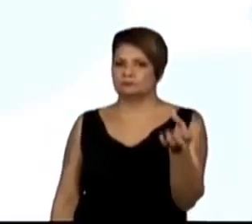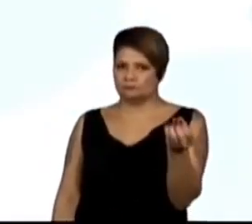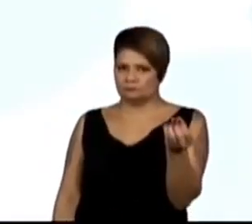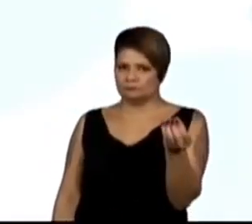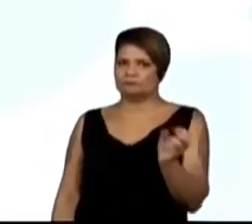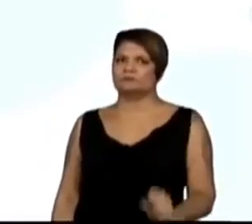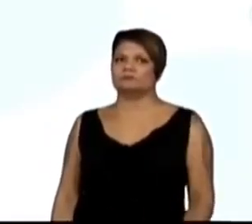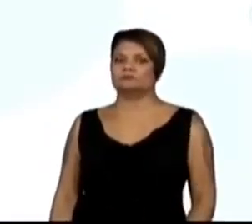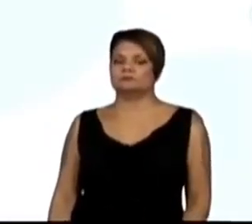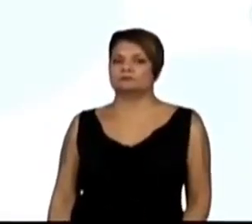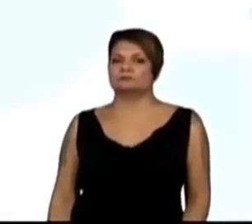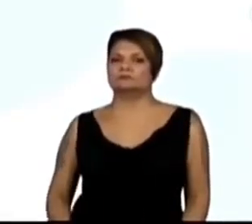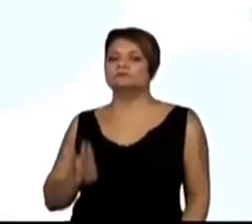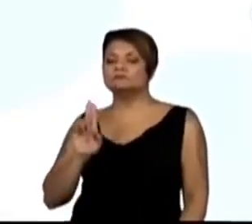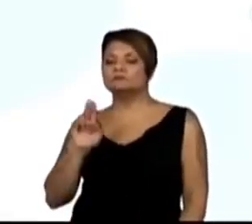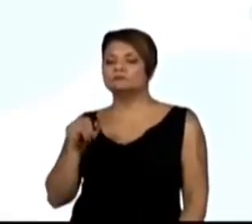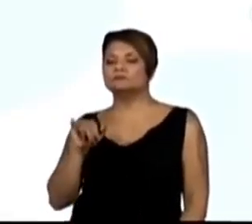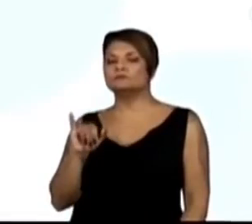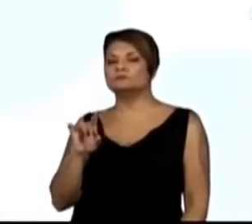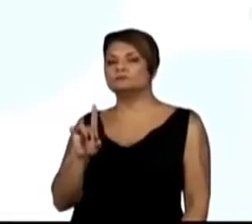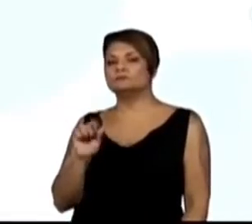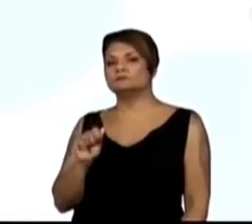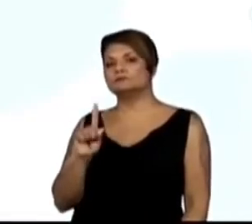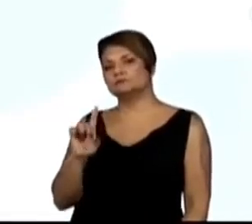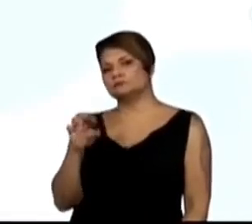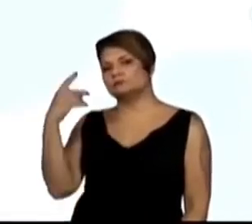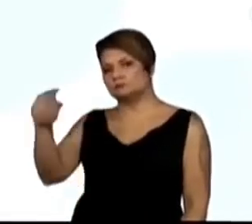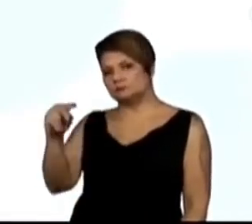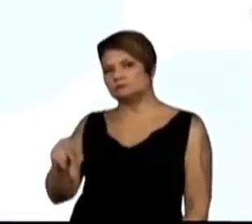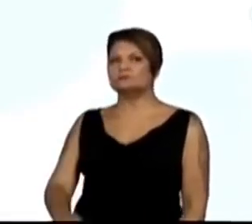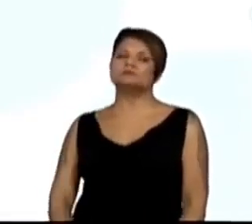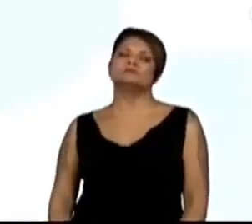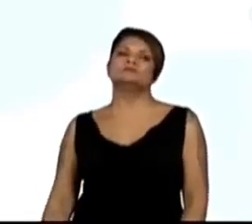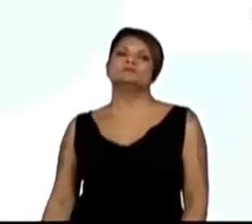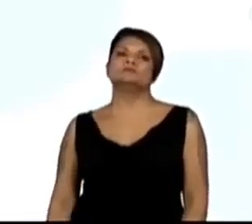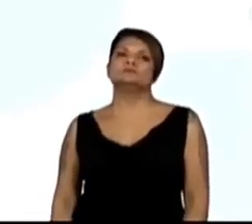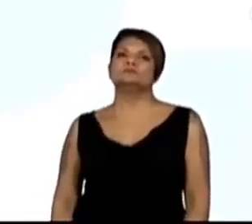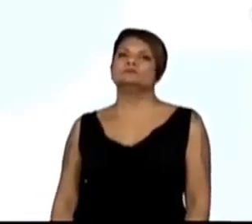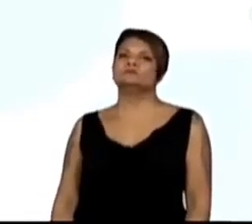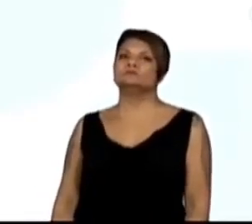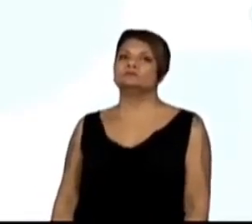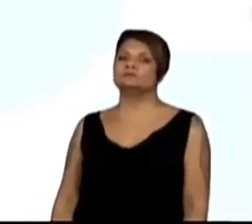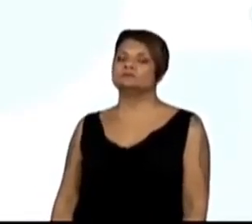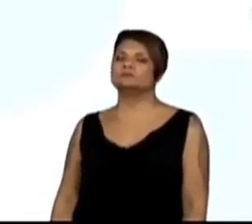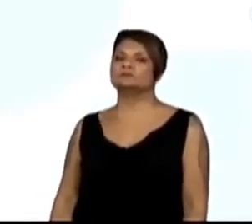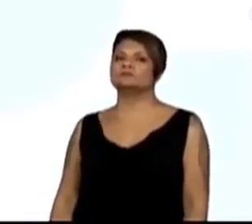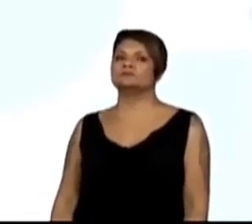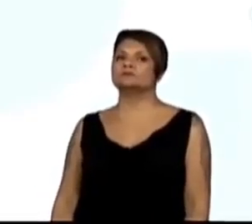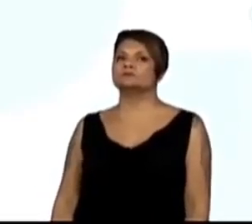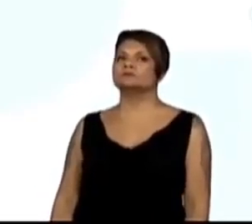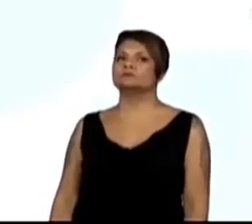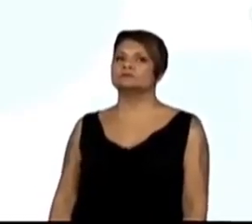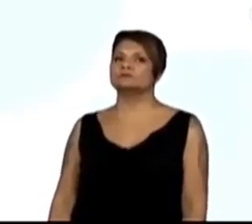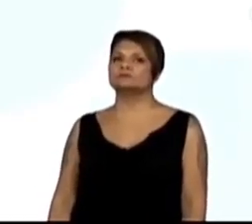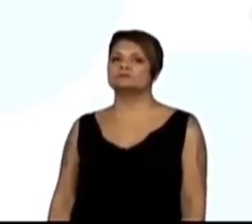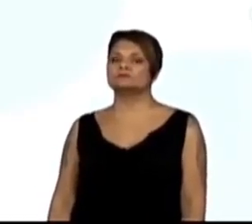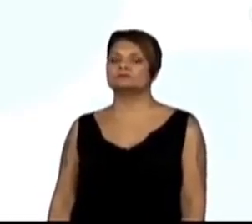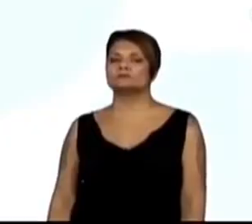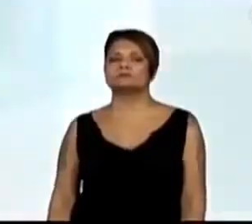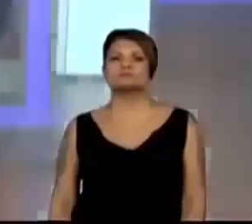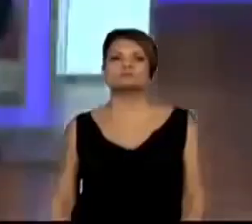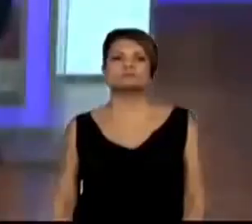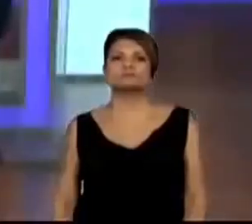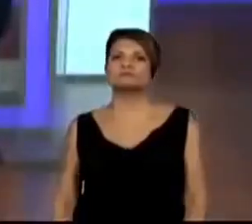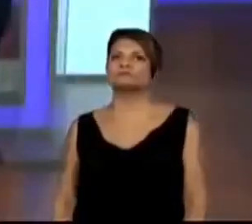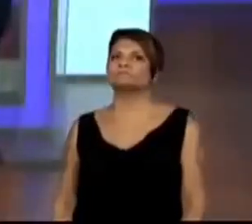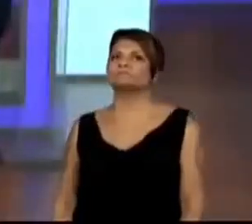60. Muito bem. Agora, valendo a decomposição da unidade, que eu nem vou falar os números. Está ali na